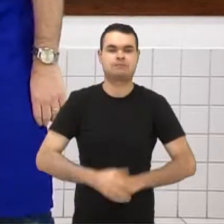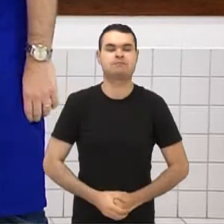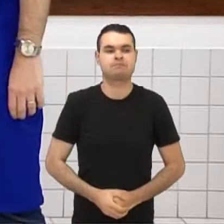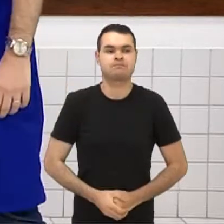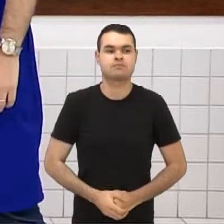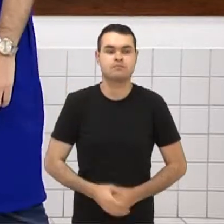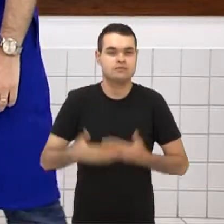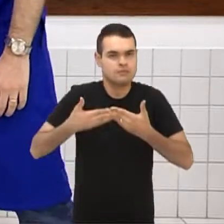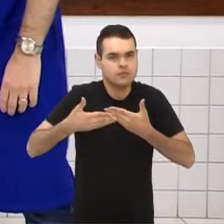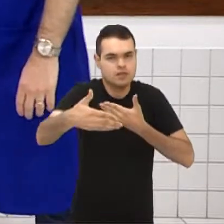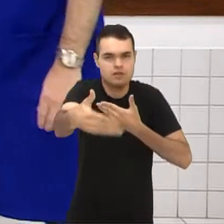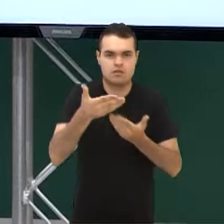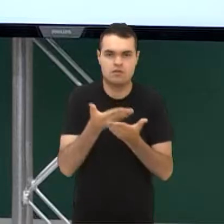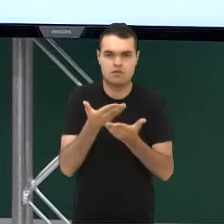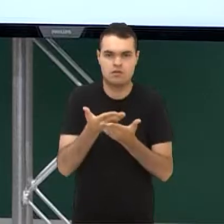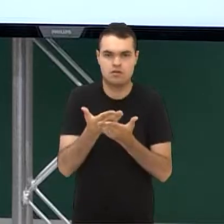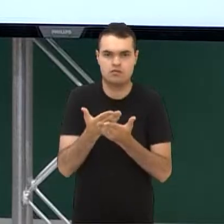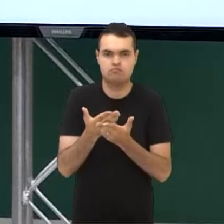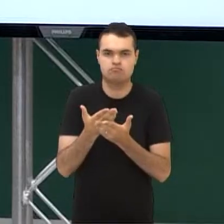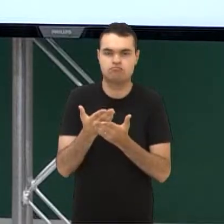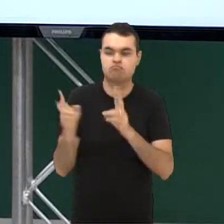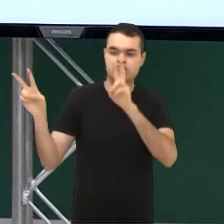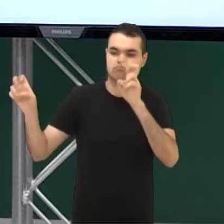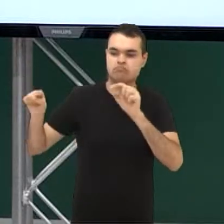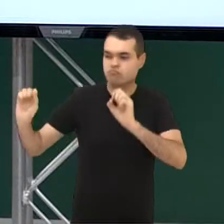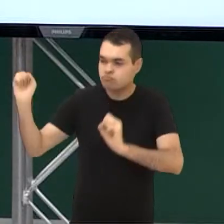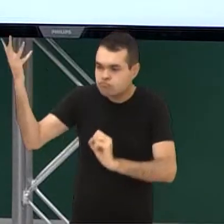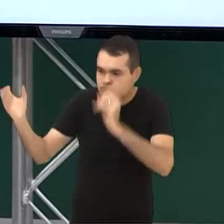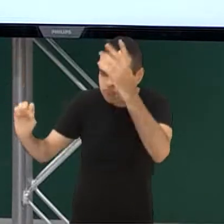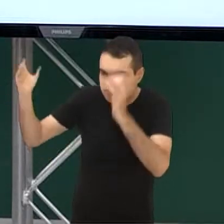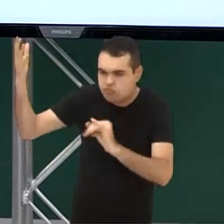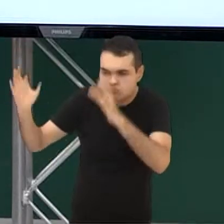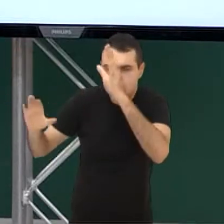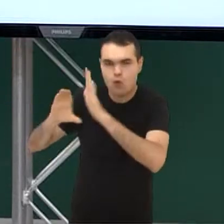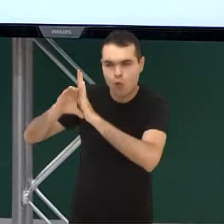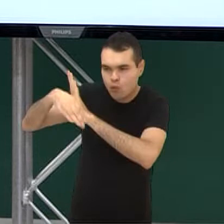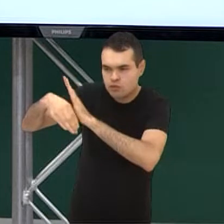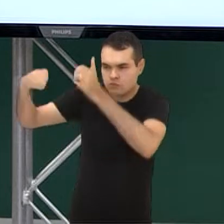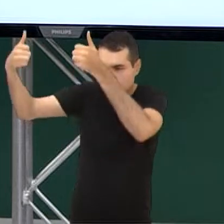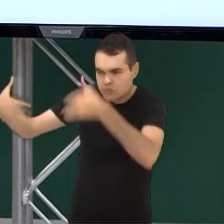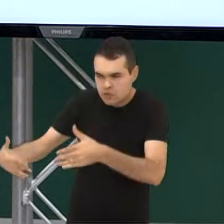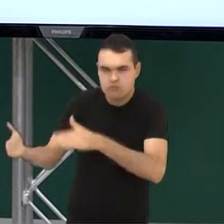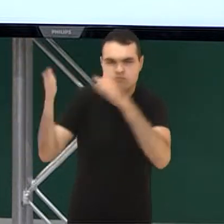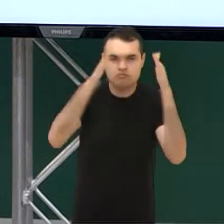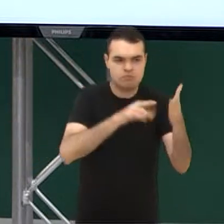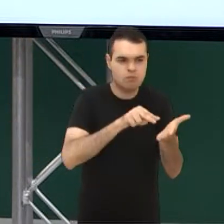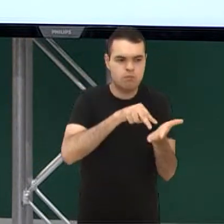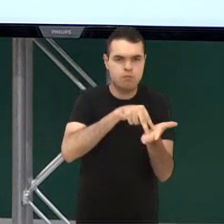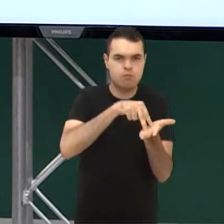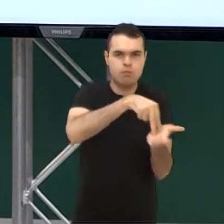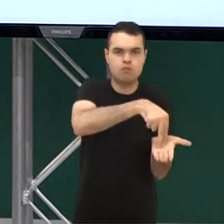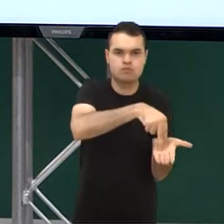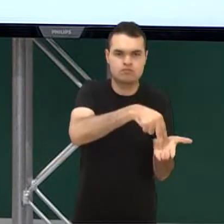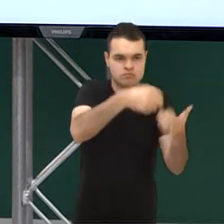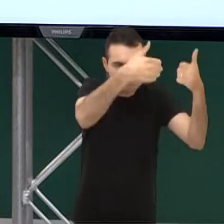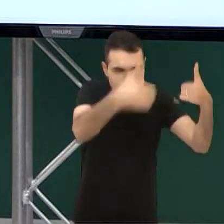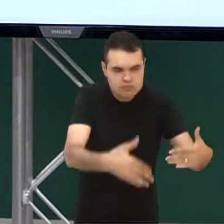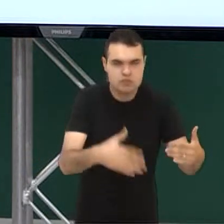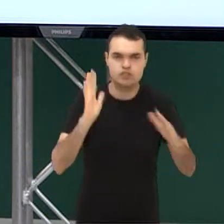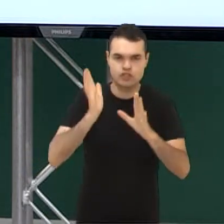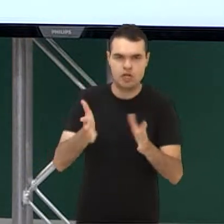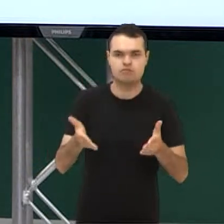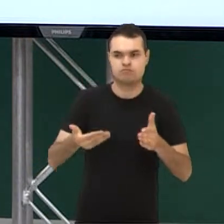isso durante a aula e nós vamos fazer com que esses conceitos sejam aprofundados em relação à última aula dessa semana,